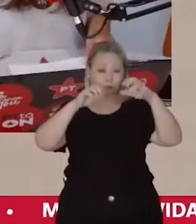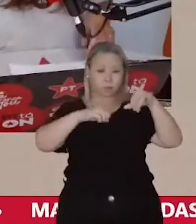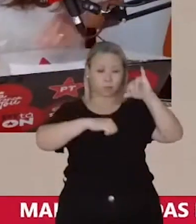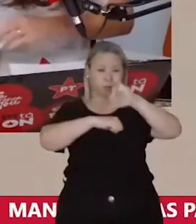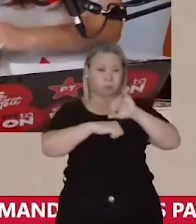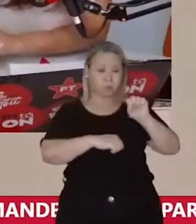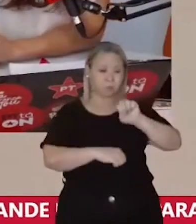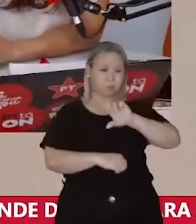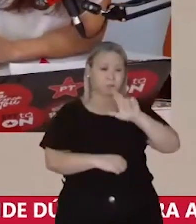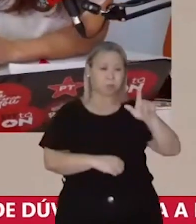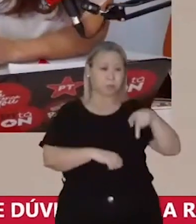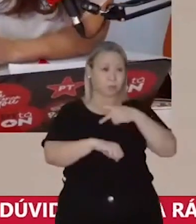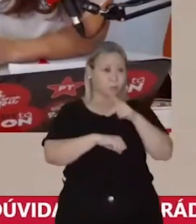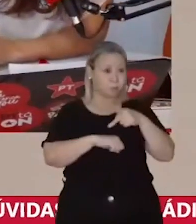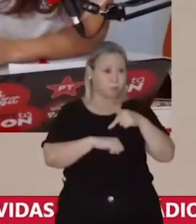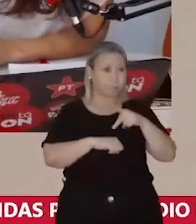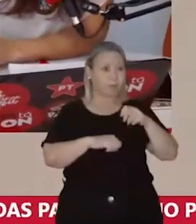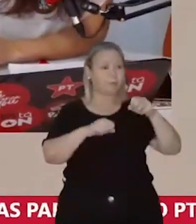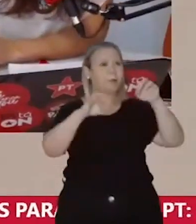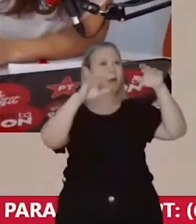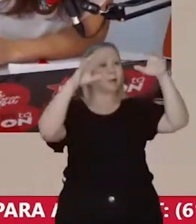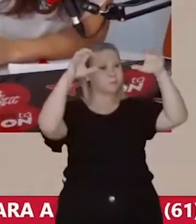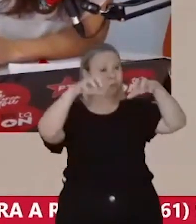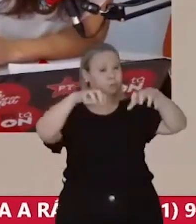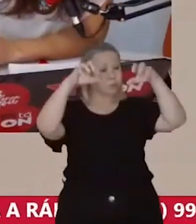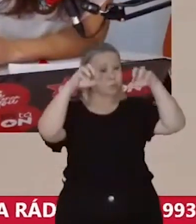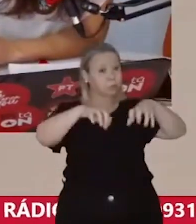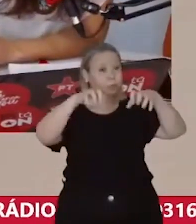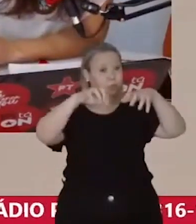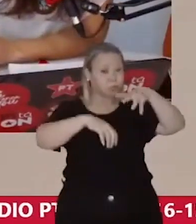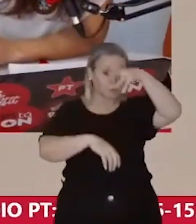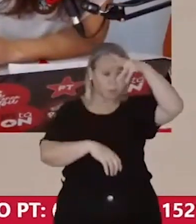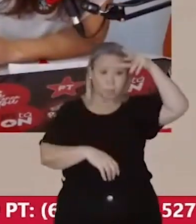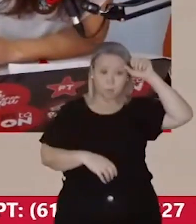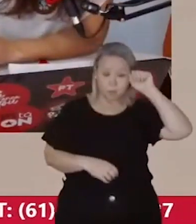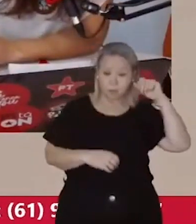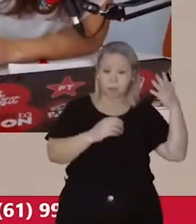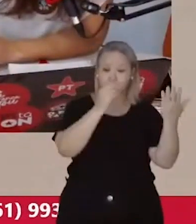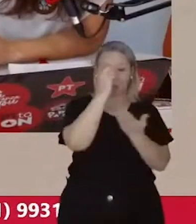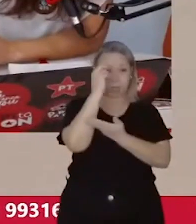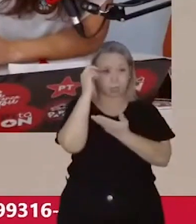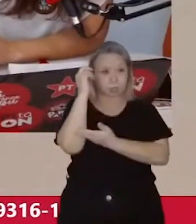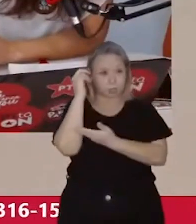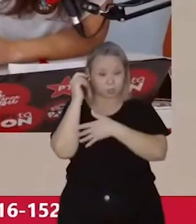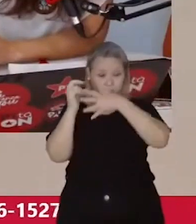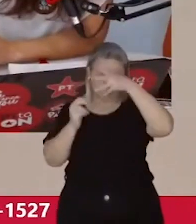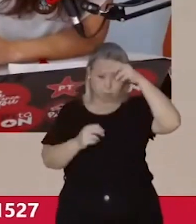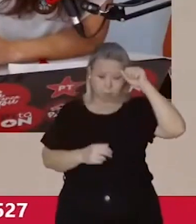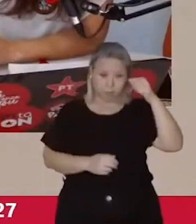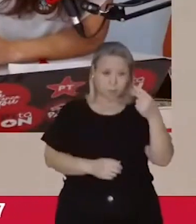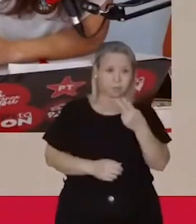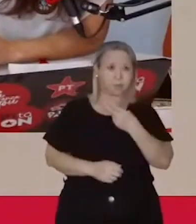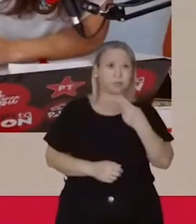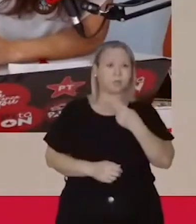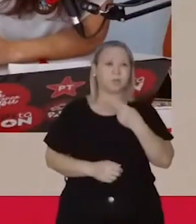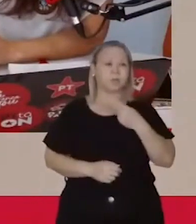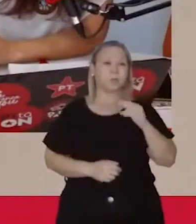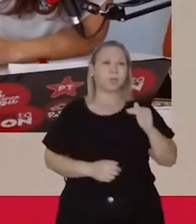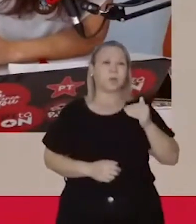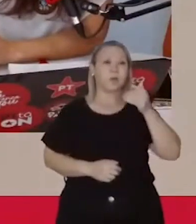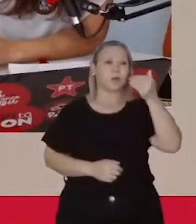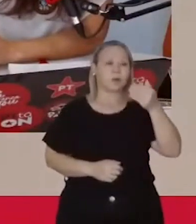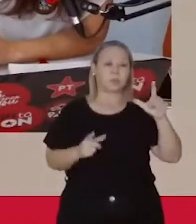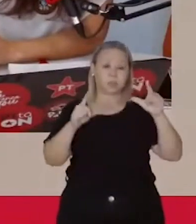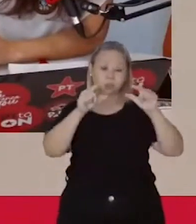essa chuva vem da Amazônia. Quando a gente desmata a Amazônia, aumenta em 2 graus a temperatura da Amazônia, a gente diminui a quantidade